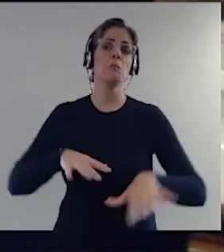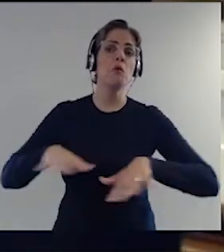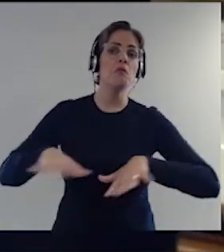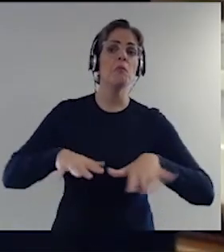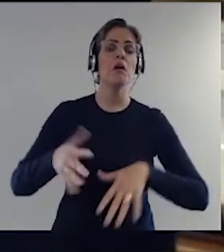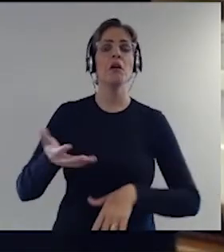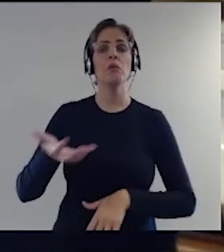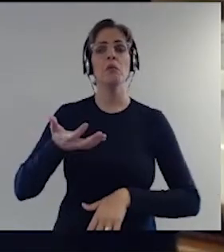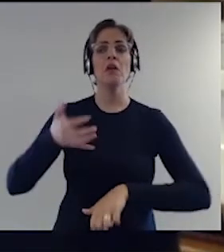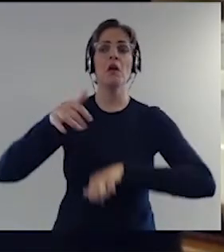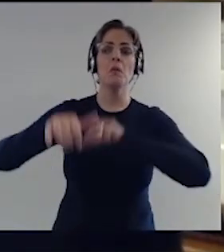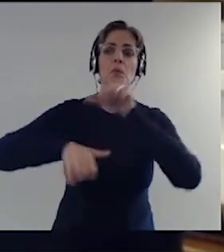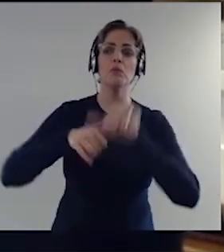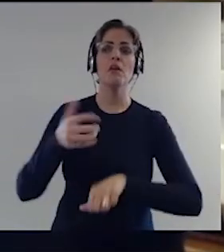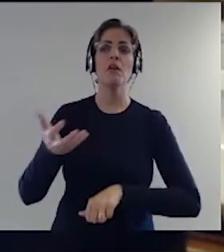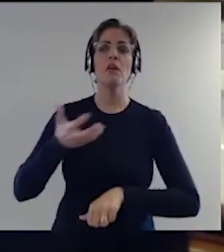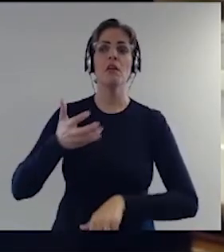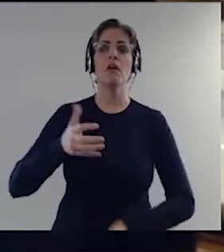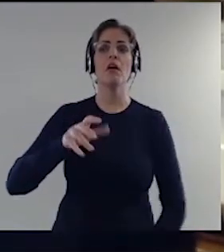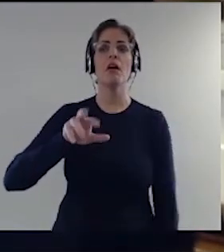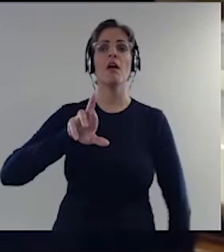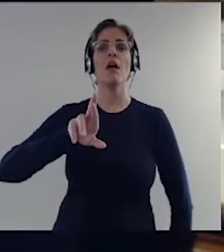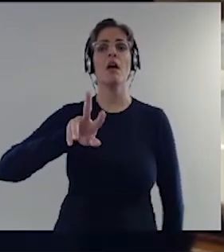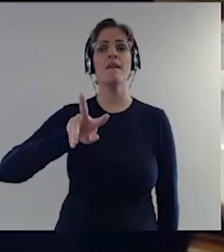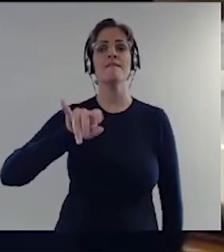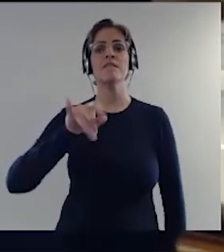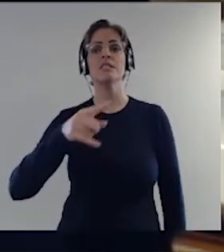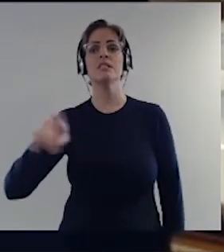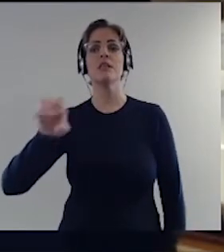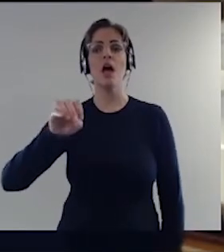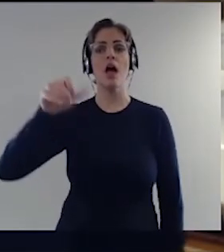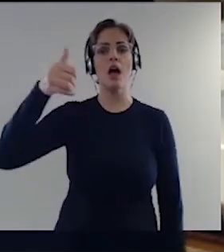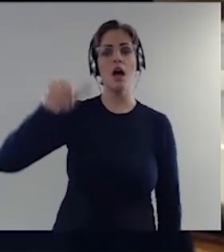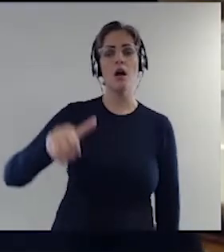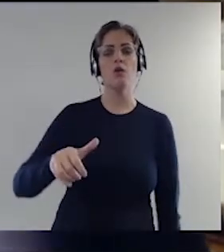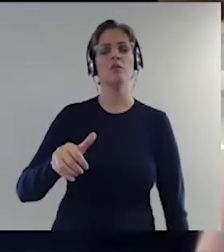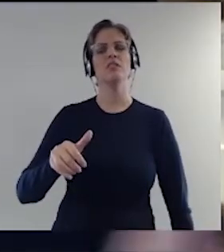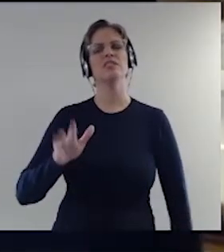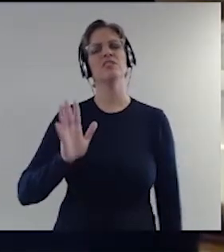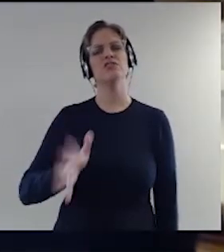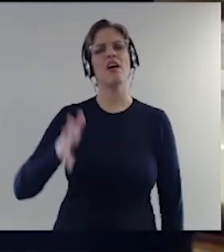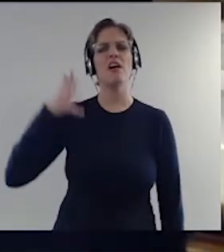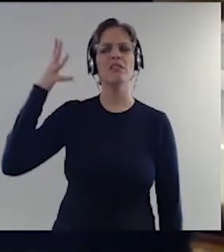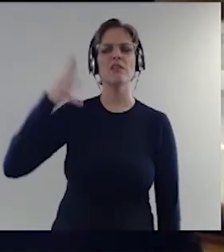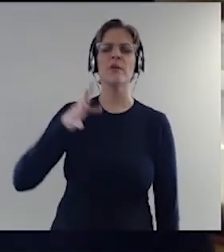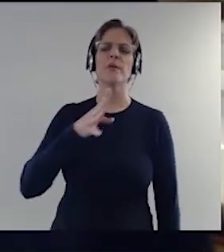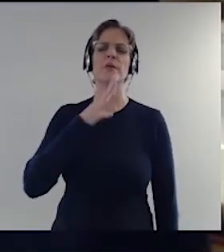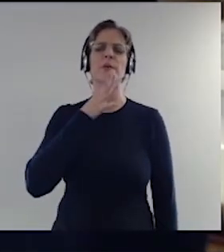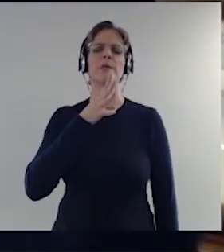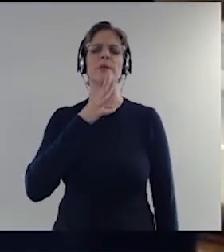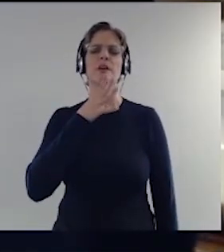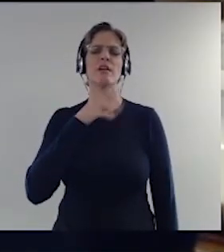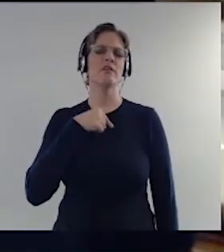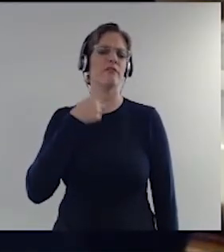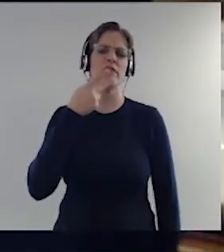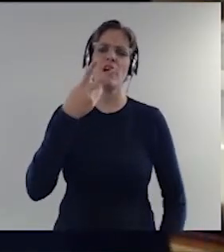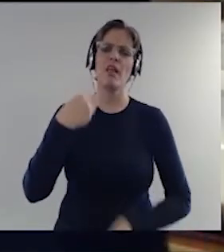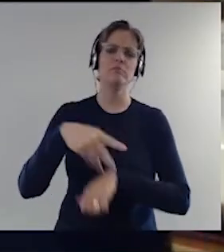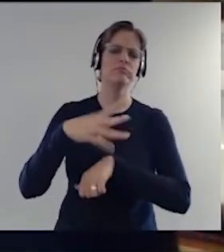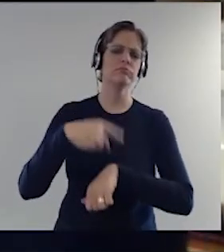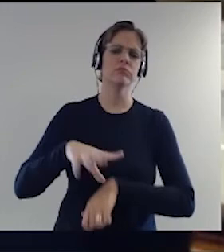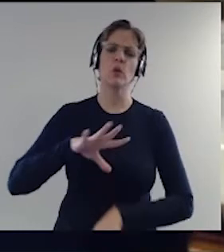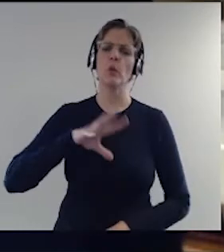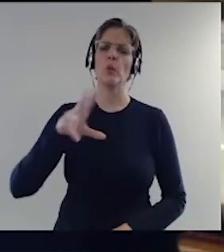da alienação parental, eles trazem um discurso bastante conhecido e que eu não vou aqui me estender, porque são vários os